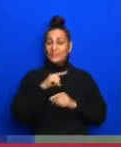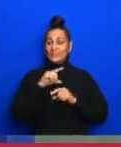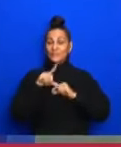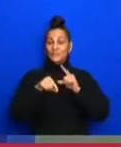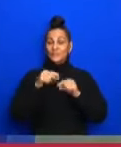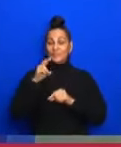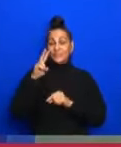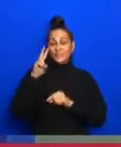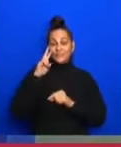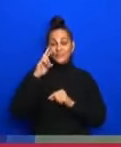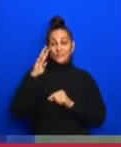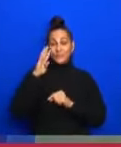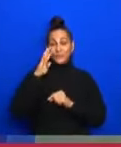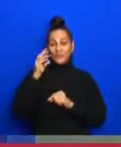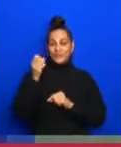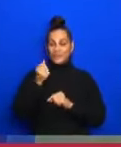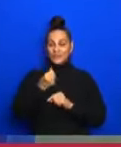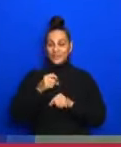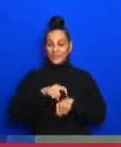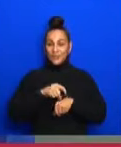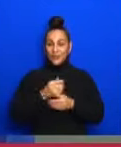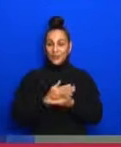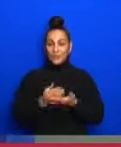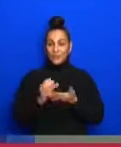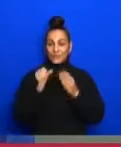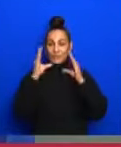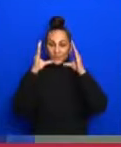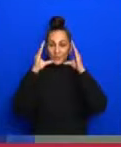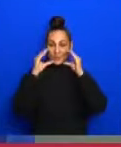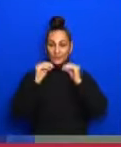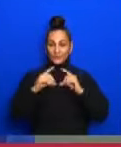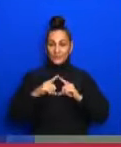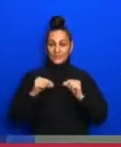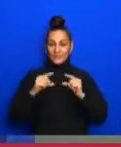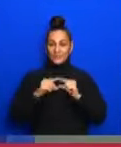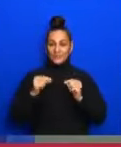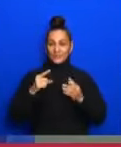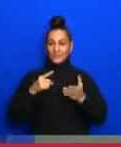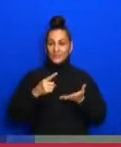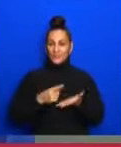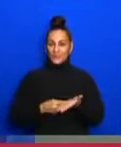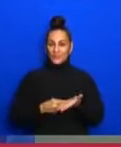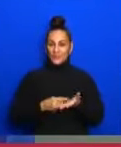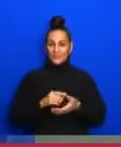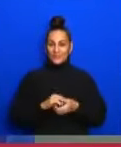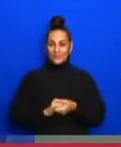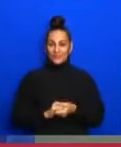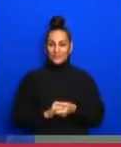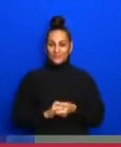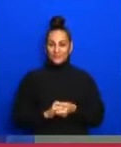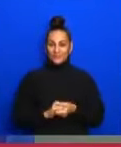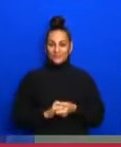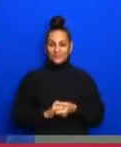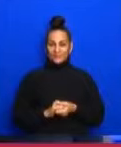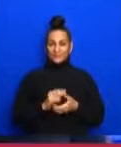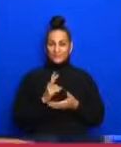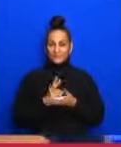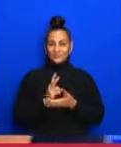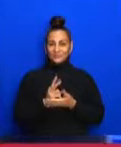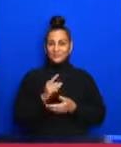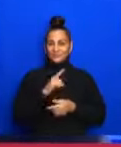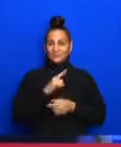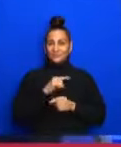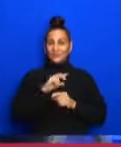sorteios às segundas, às quartas e sextas, a partir das 8 da noite, no horário de Brasília. Aí na sequência